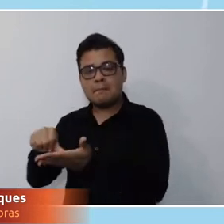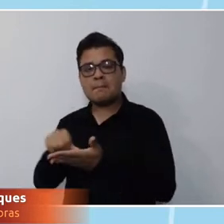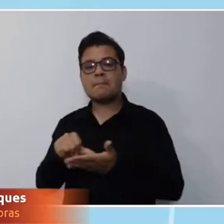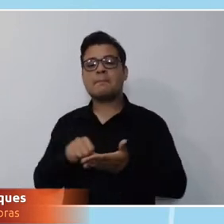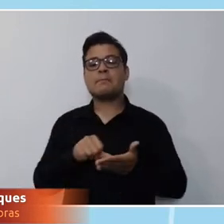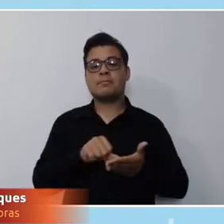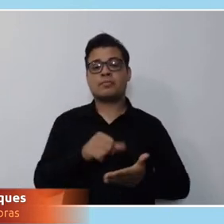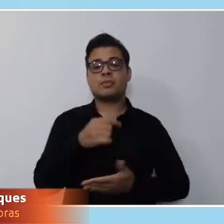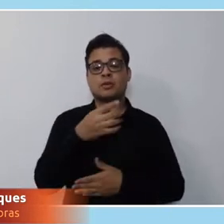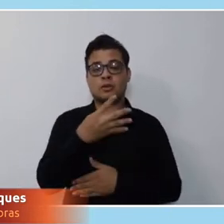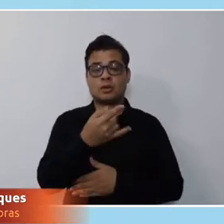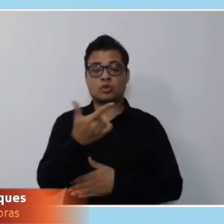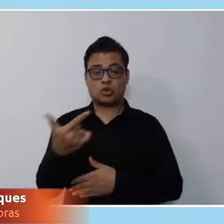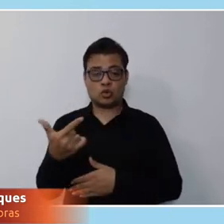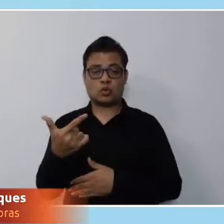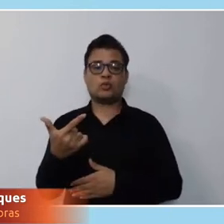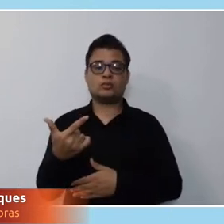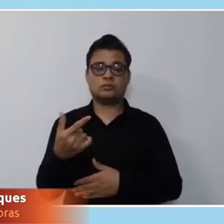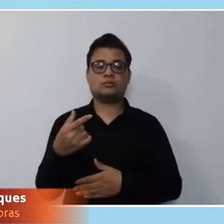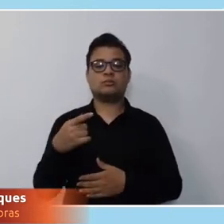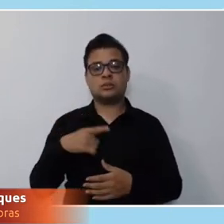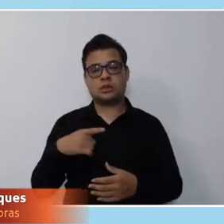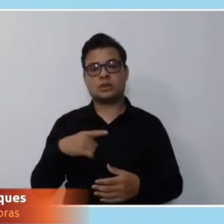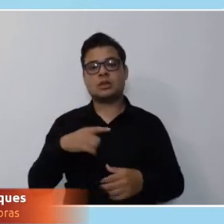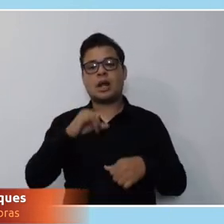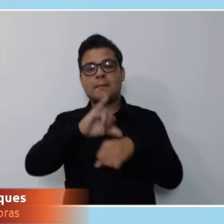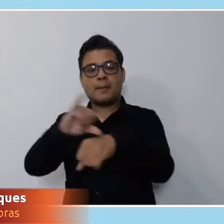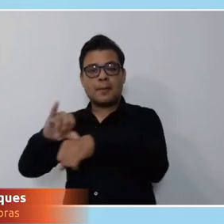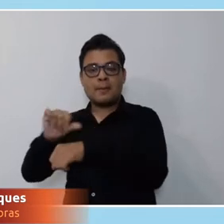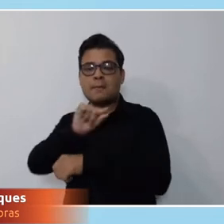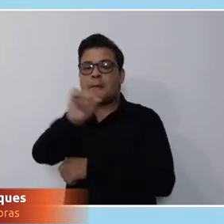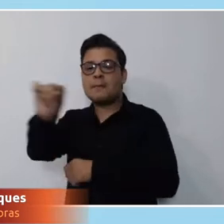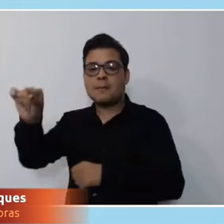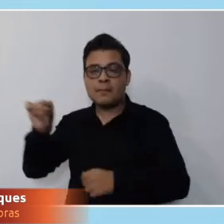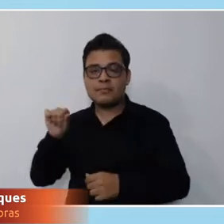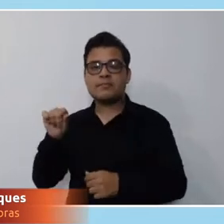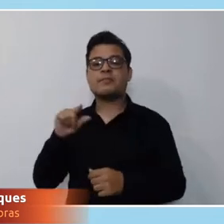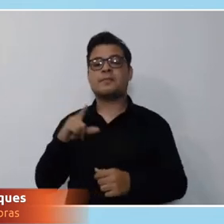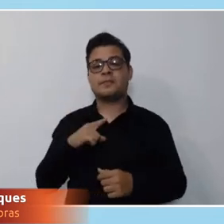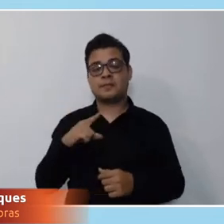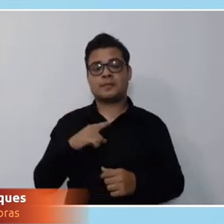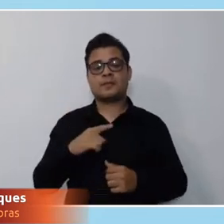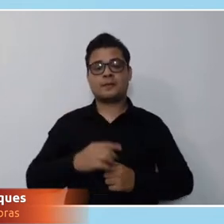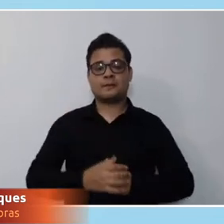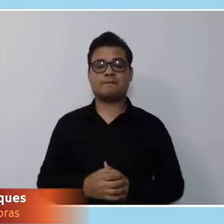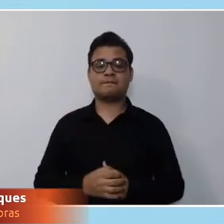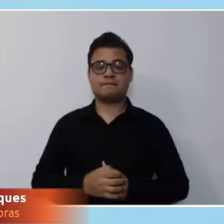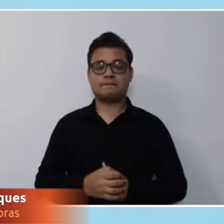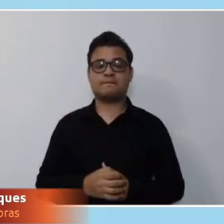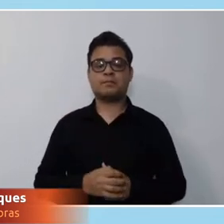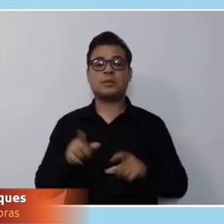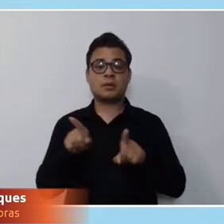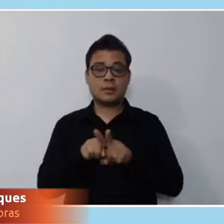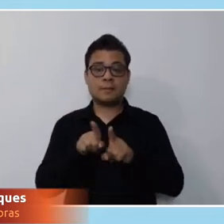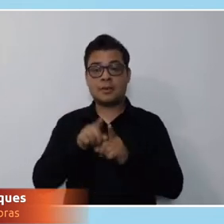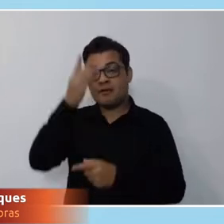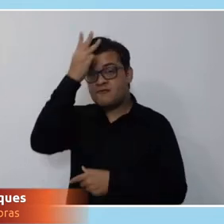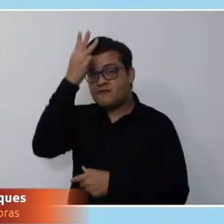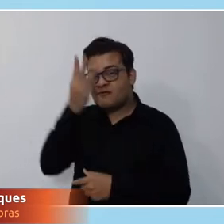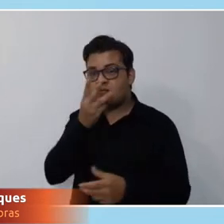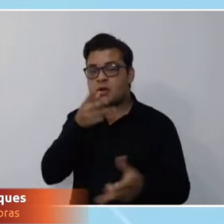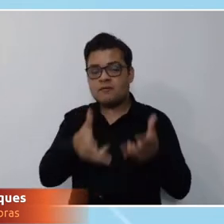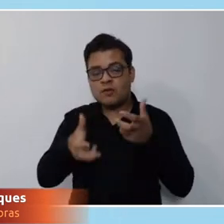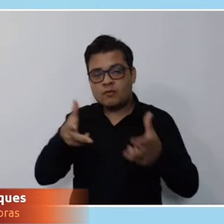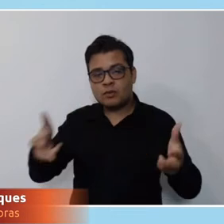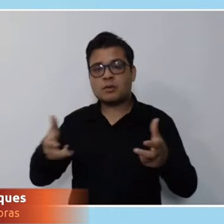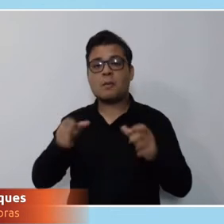pela capital entre pontos fixos e vans da vacinação, com a capacidade para atender até 30